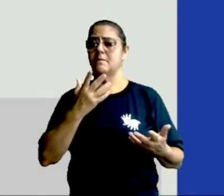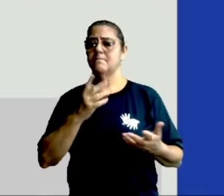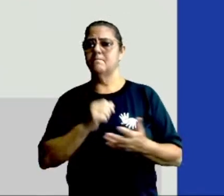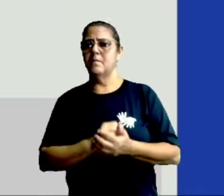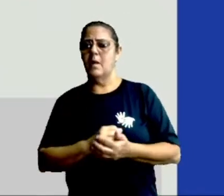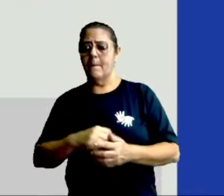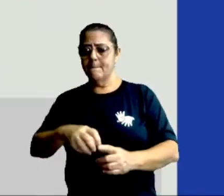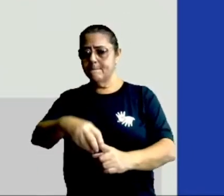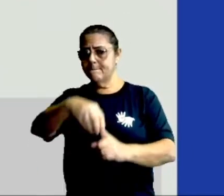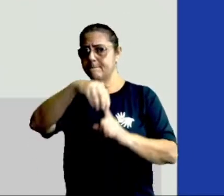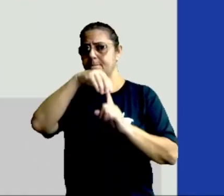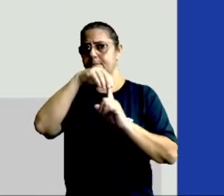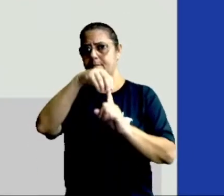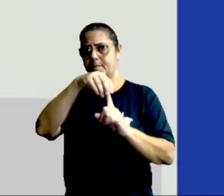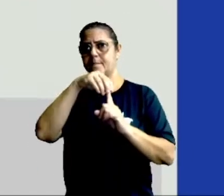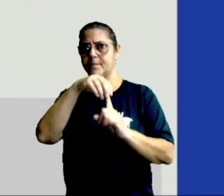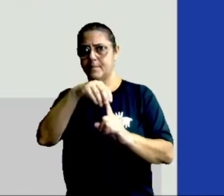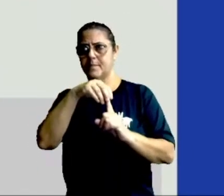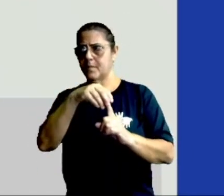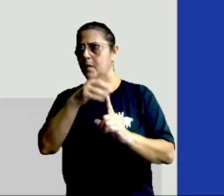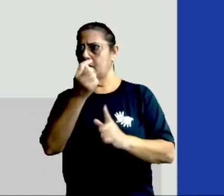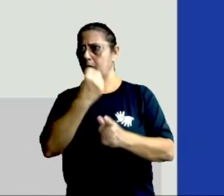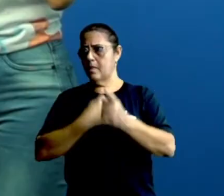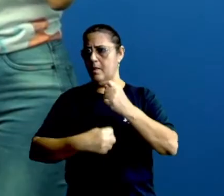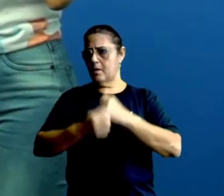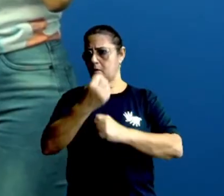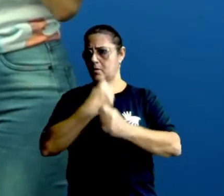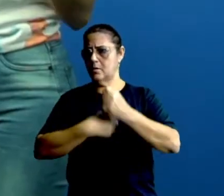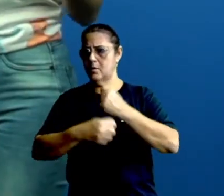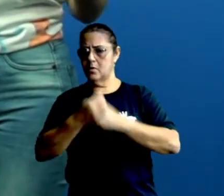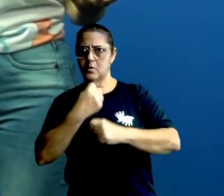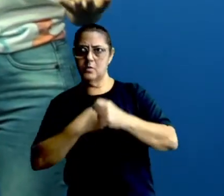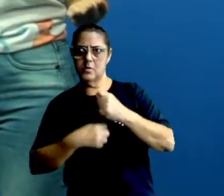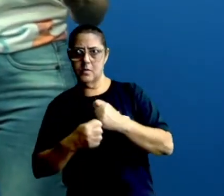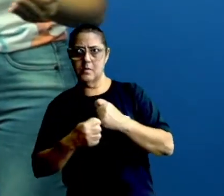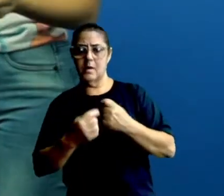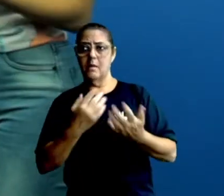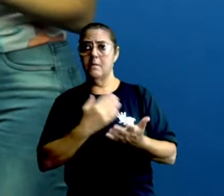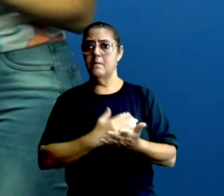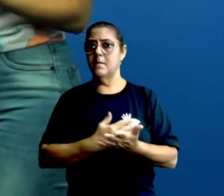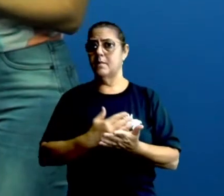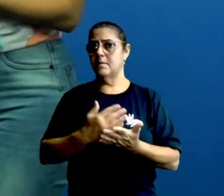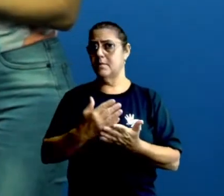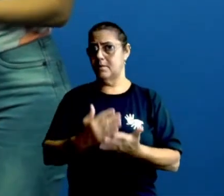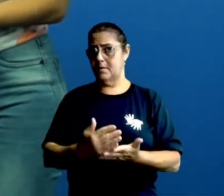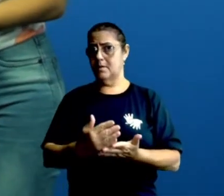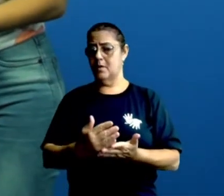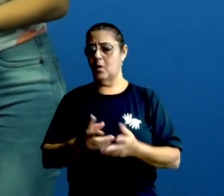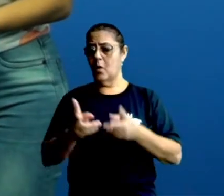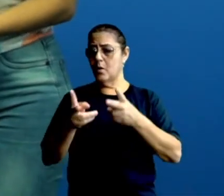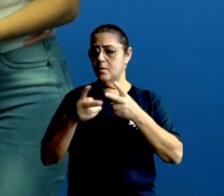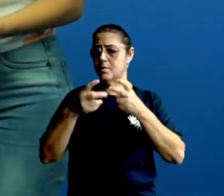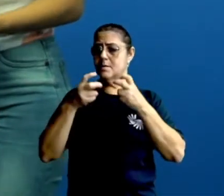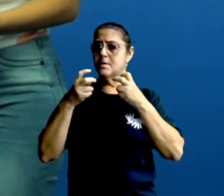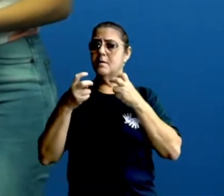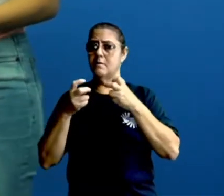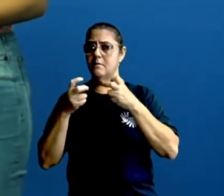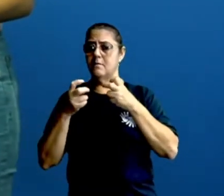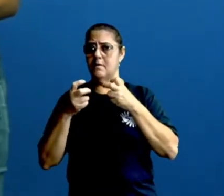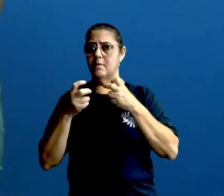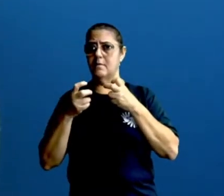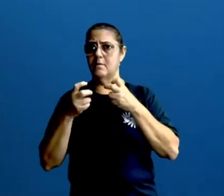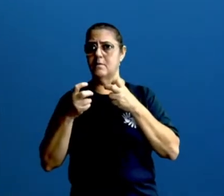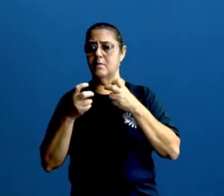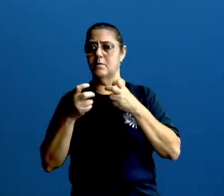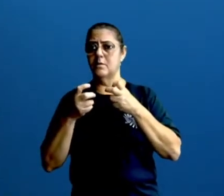bases principais da nossa economia e, a partir disso, a gente pode observar